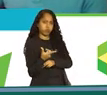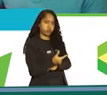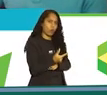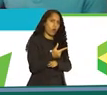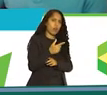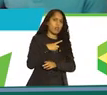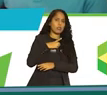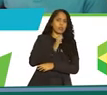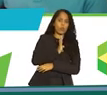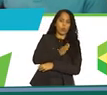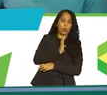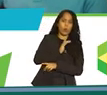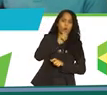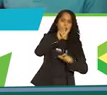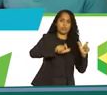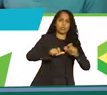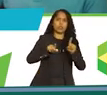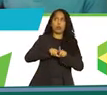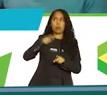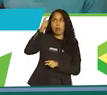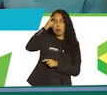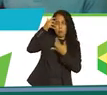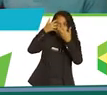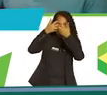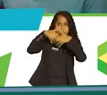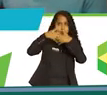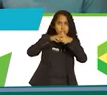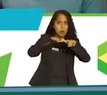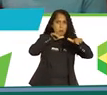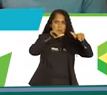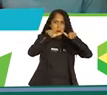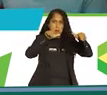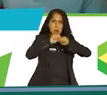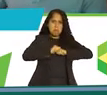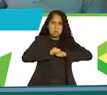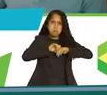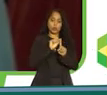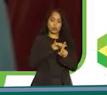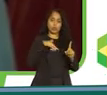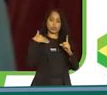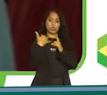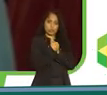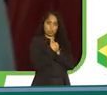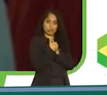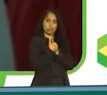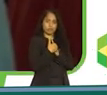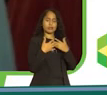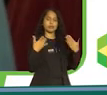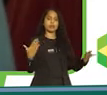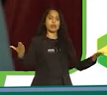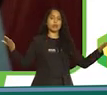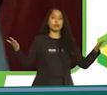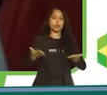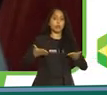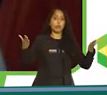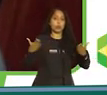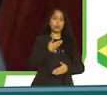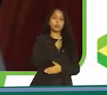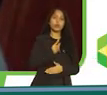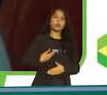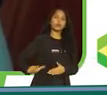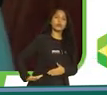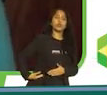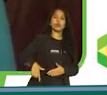e mentes via redes sociais e novas tecnologias. Tá, hoje a gente tem um governo